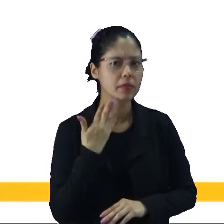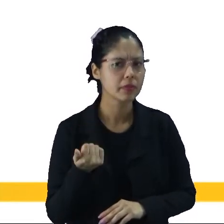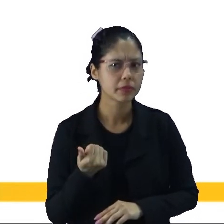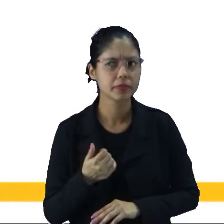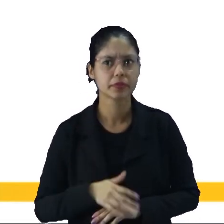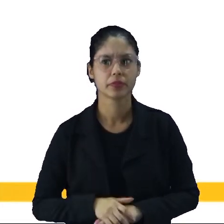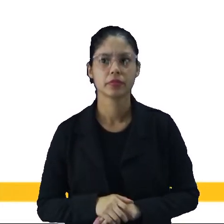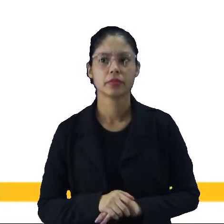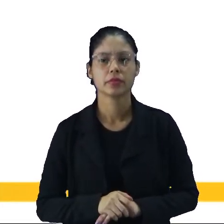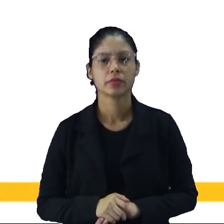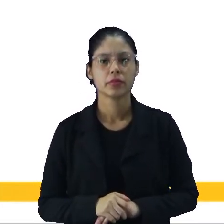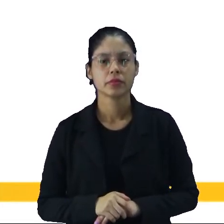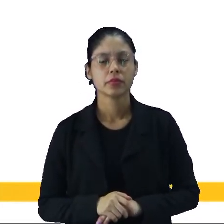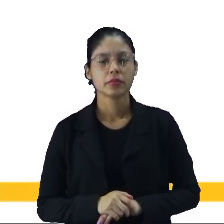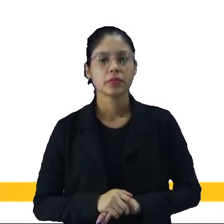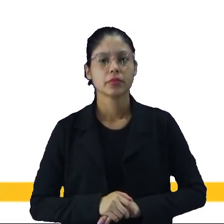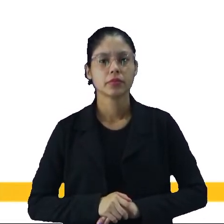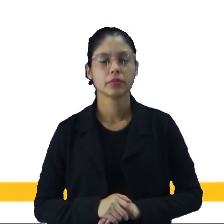melhor?